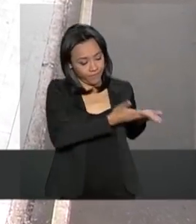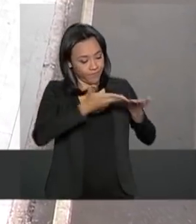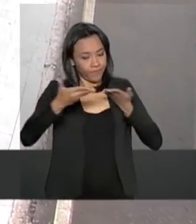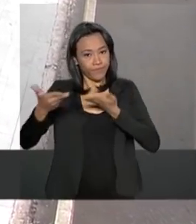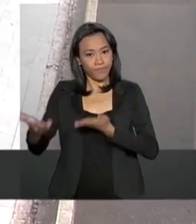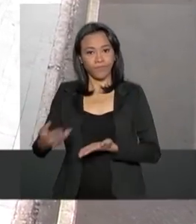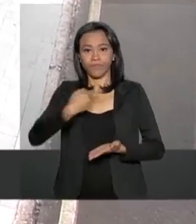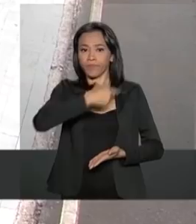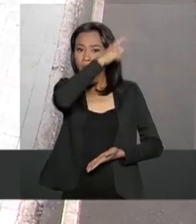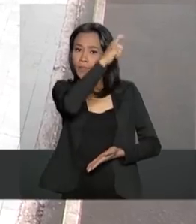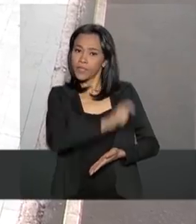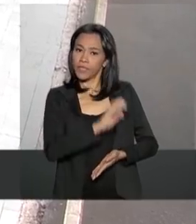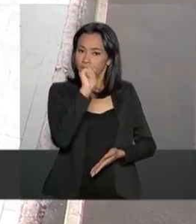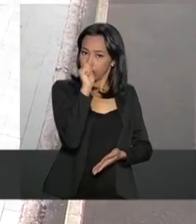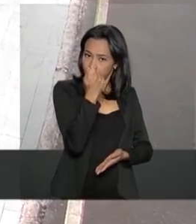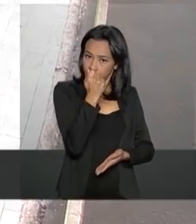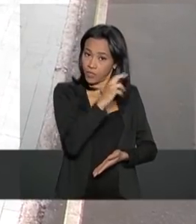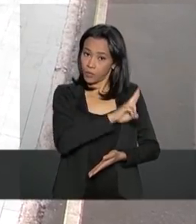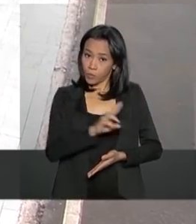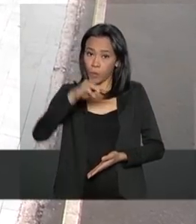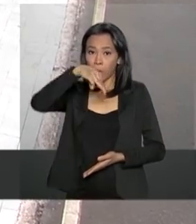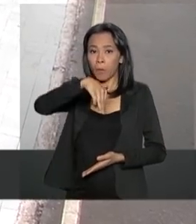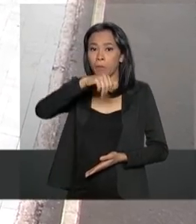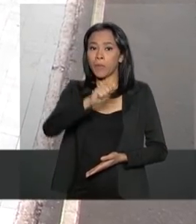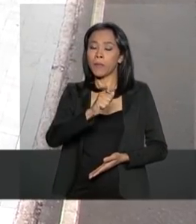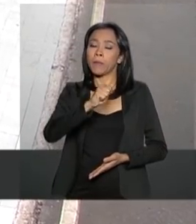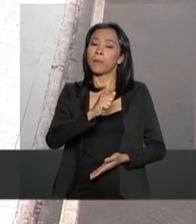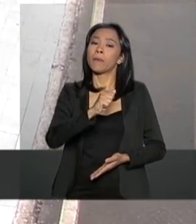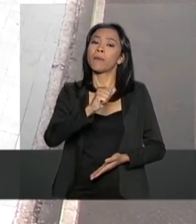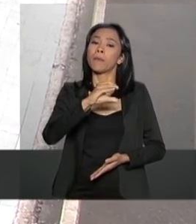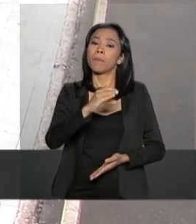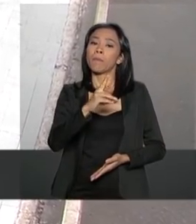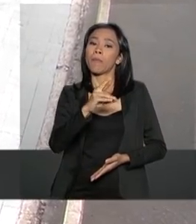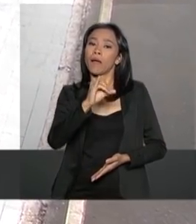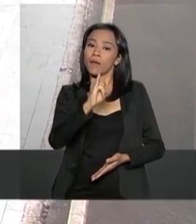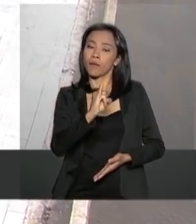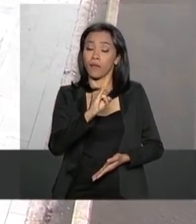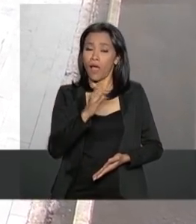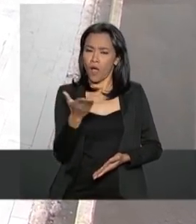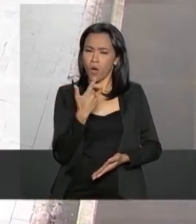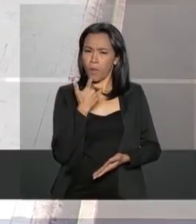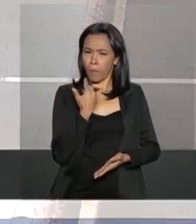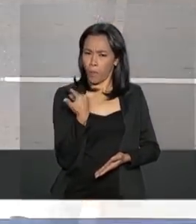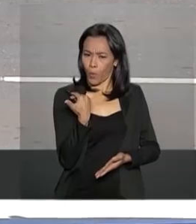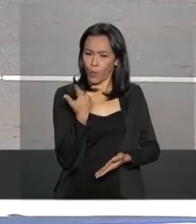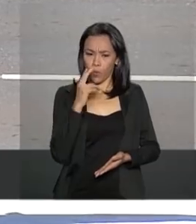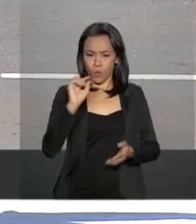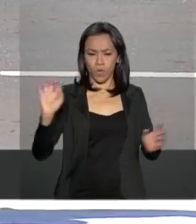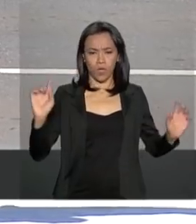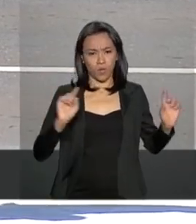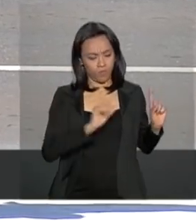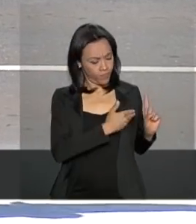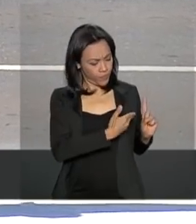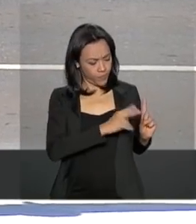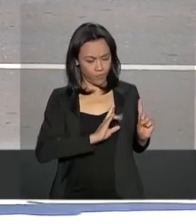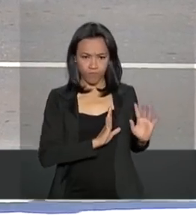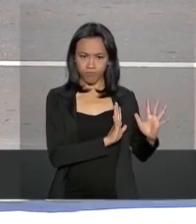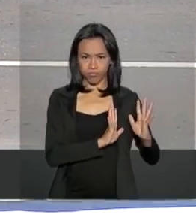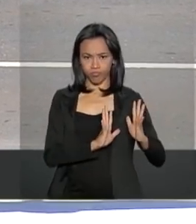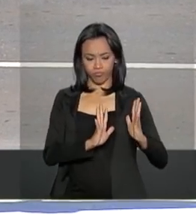República Argentina, Maurício Macri. Maurício Macri passou agora há pouco em revista às tropas da Guarda